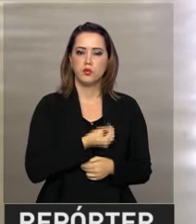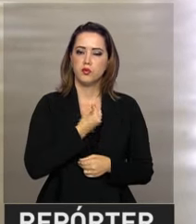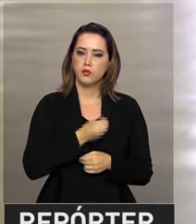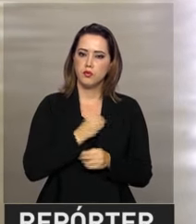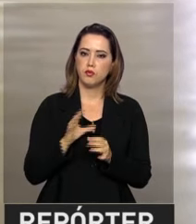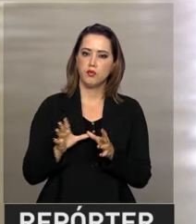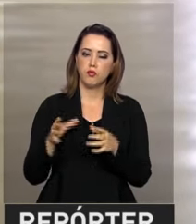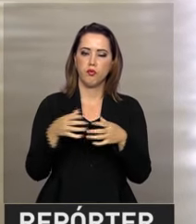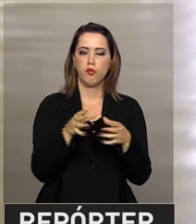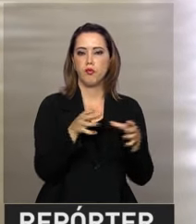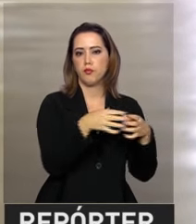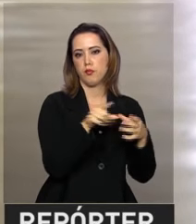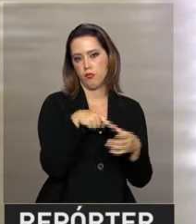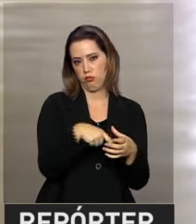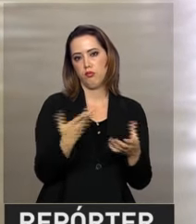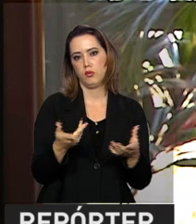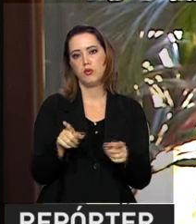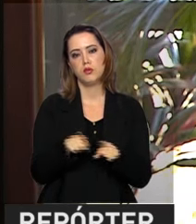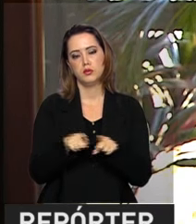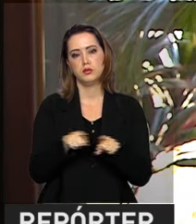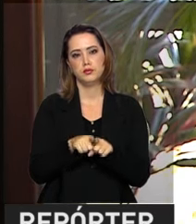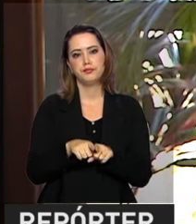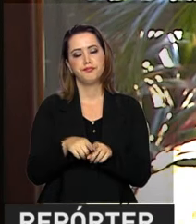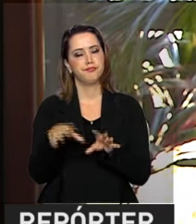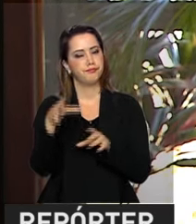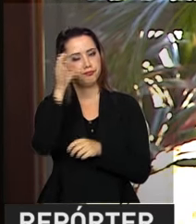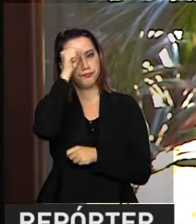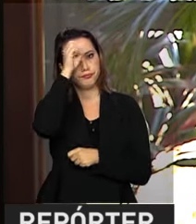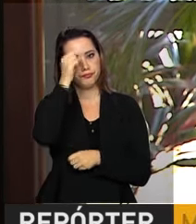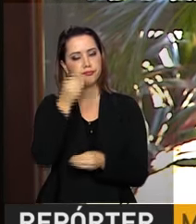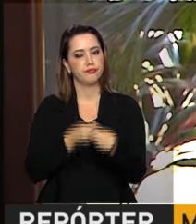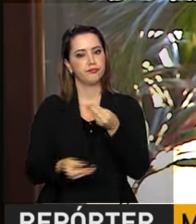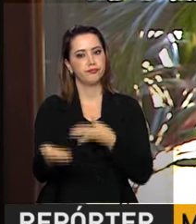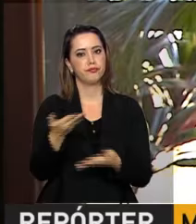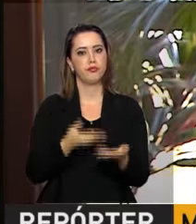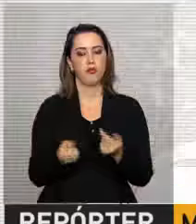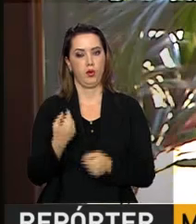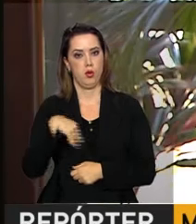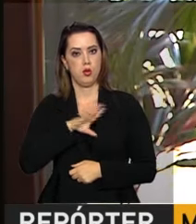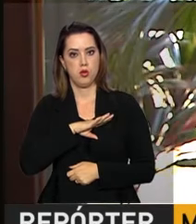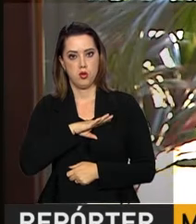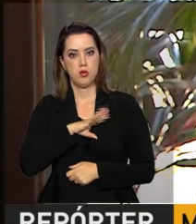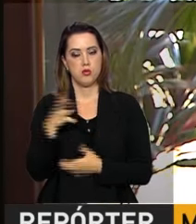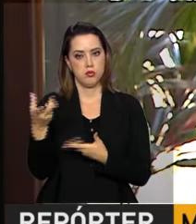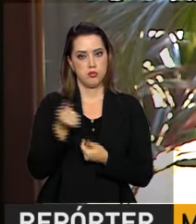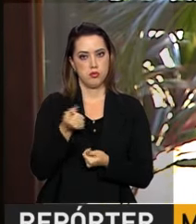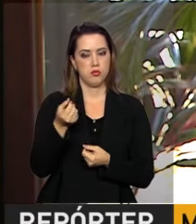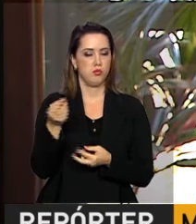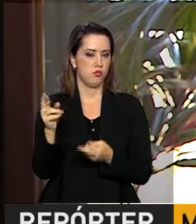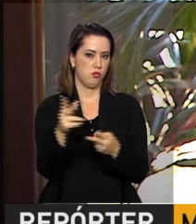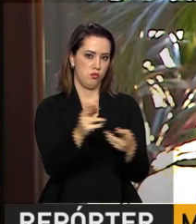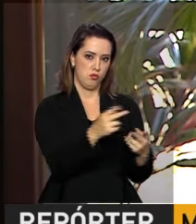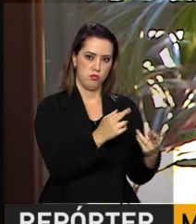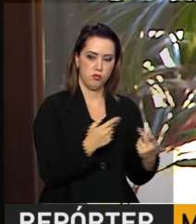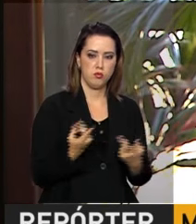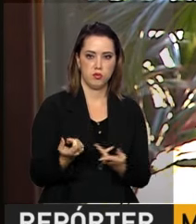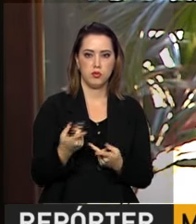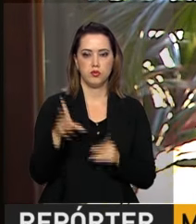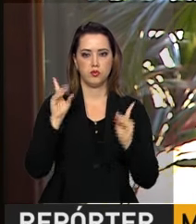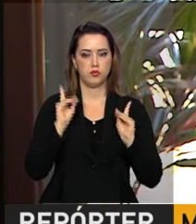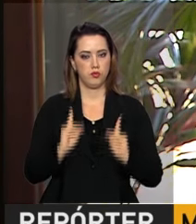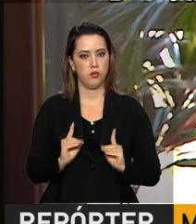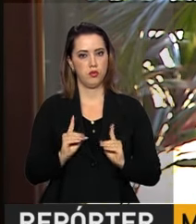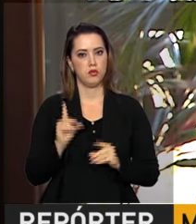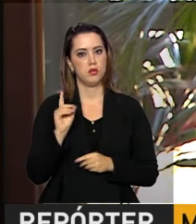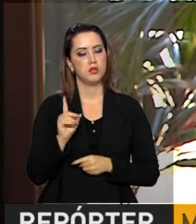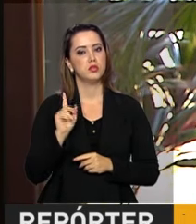as pessoas que convivem com ele também vão aprender um pouco. Nós acolhemos diferentes deficiências. Hoje a legislação permite e força